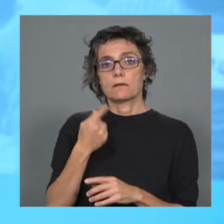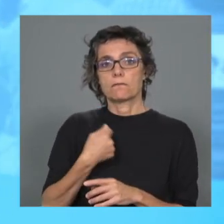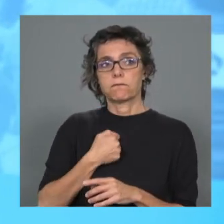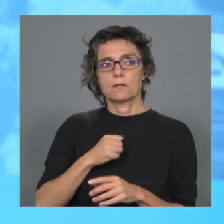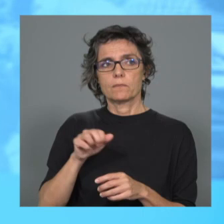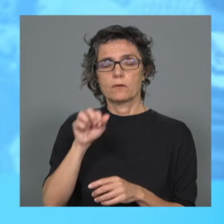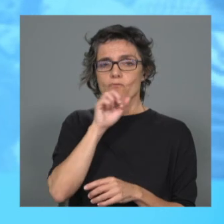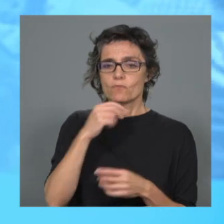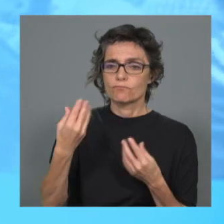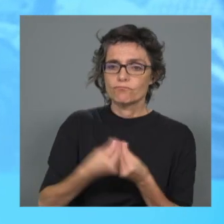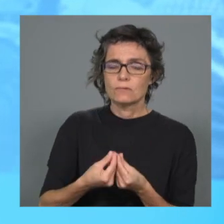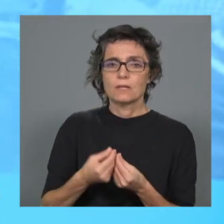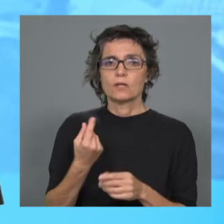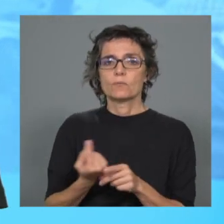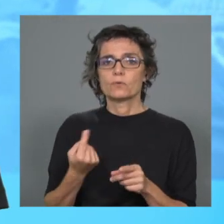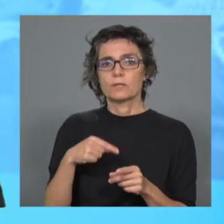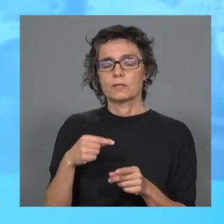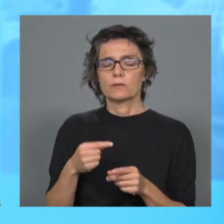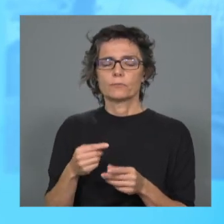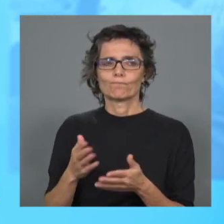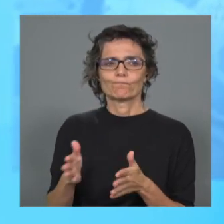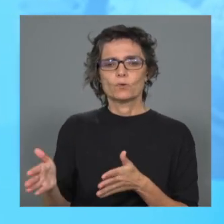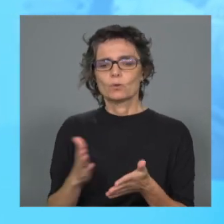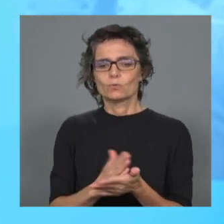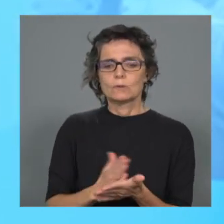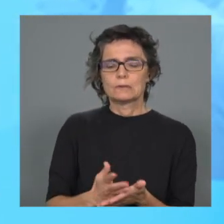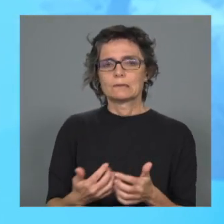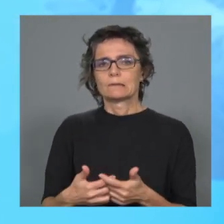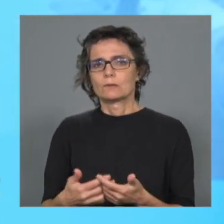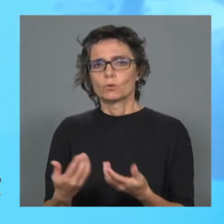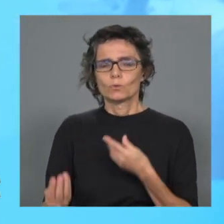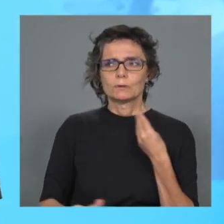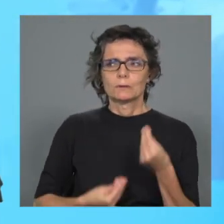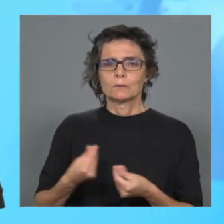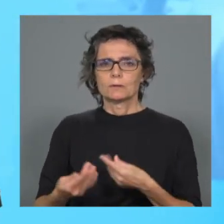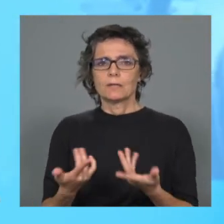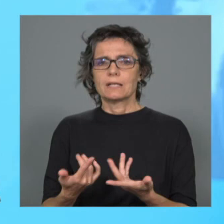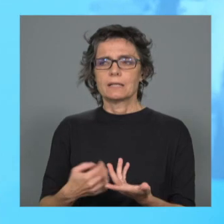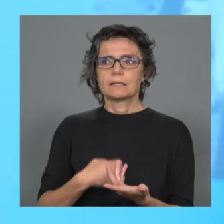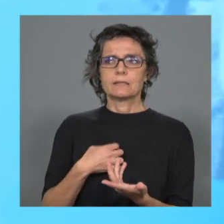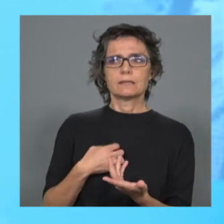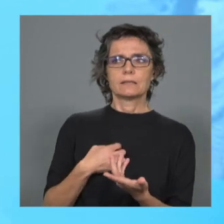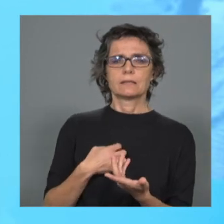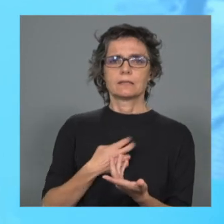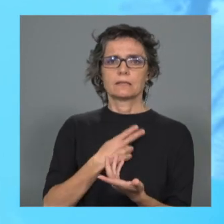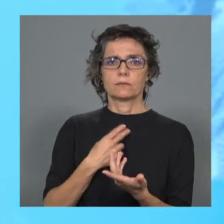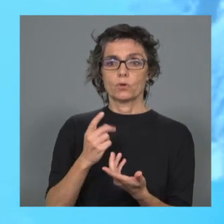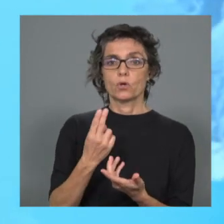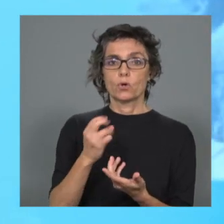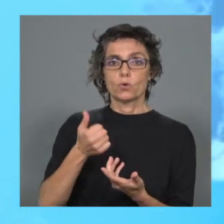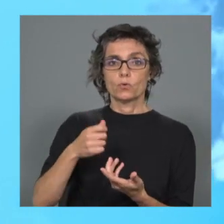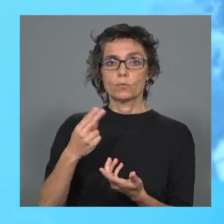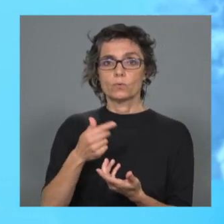altura de muitas incertezas e muitas dúvidas. E, portanto, veio aqui ajudar-me a encontrar